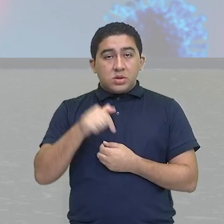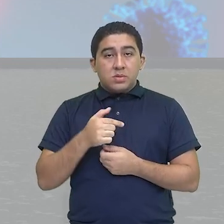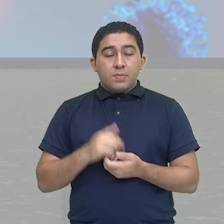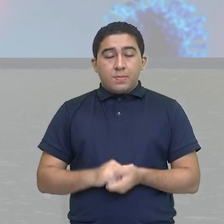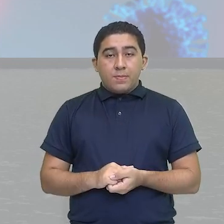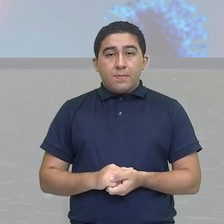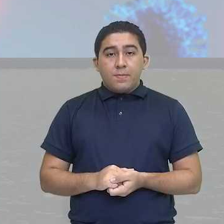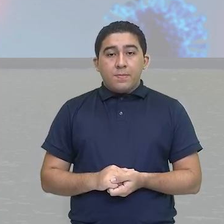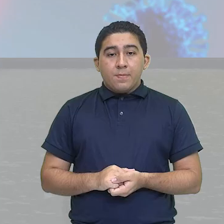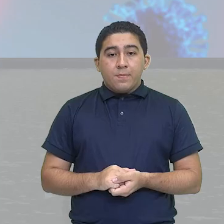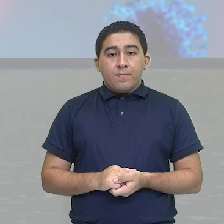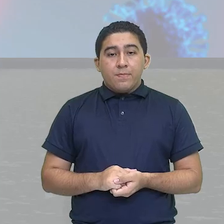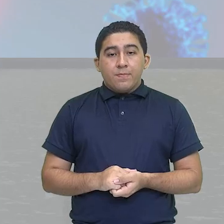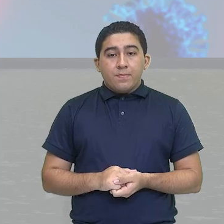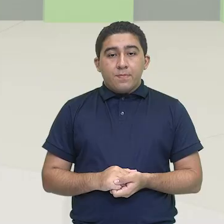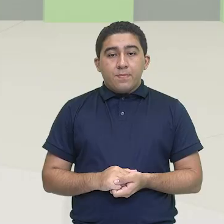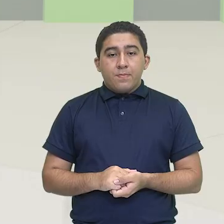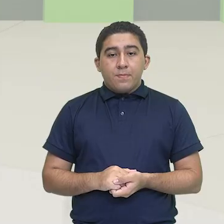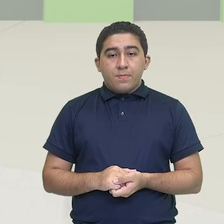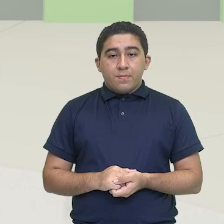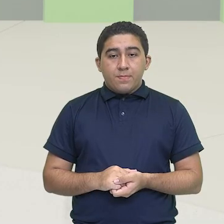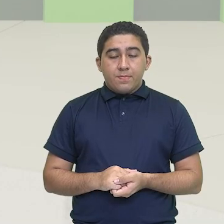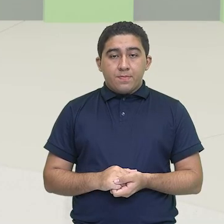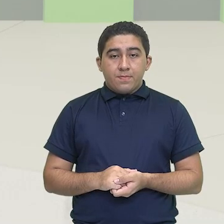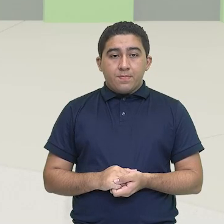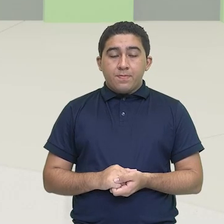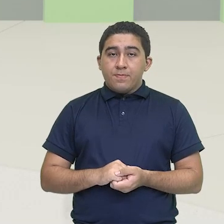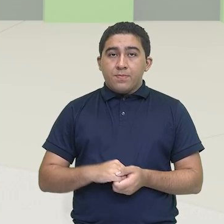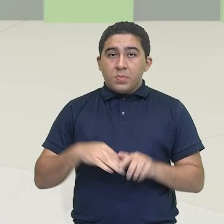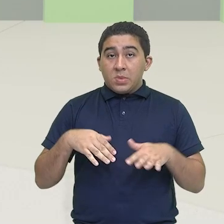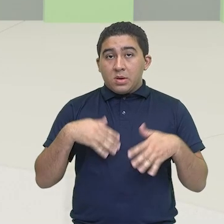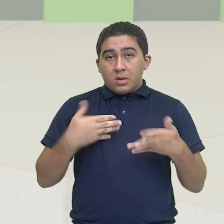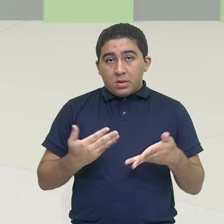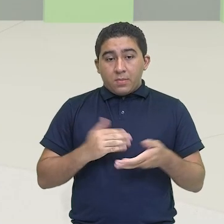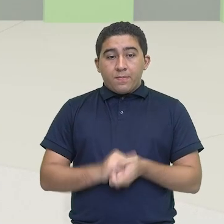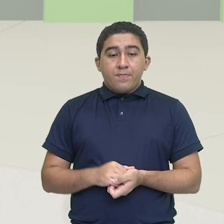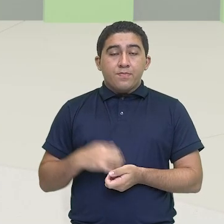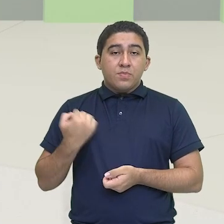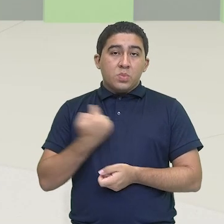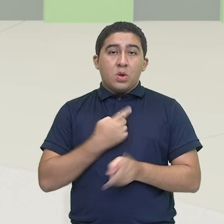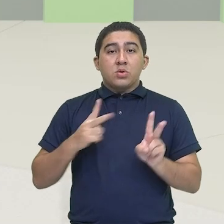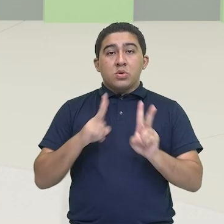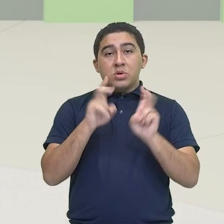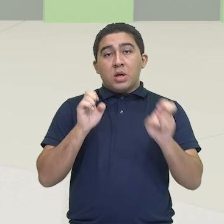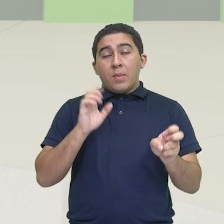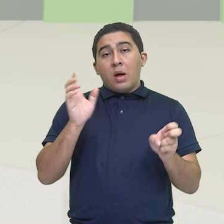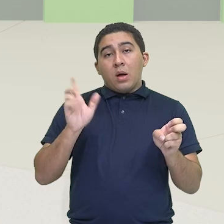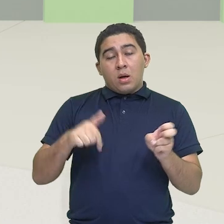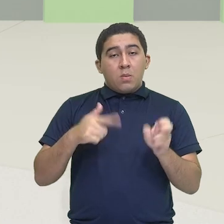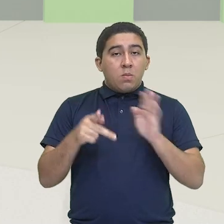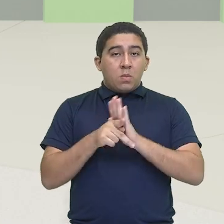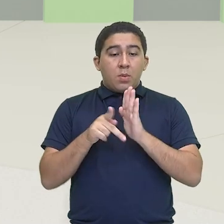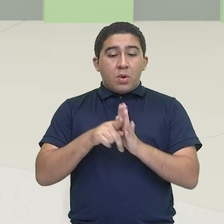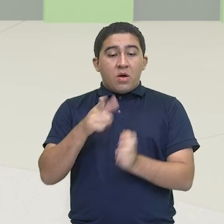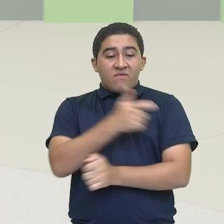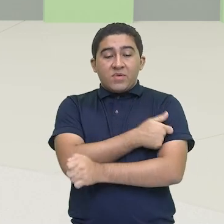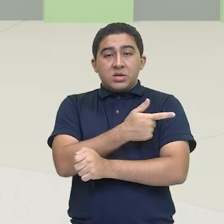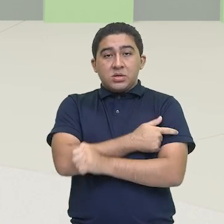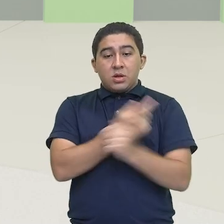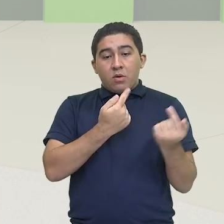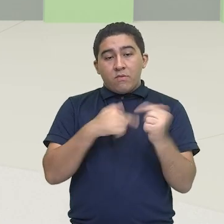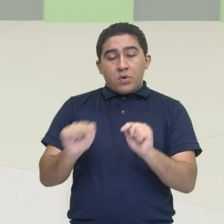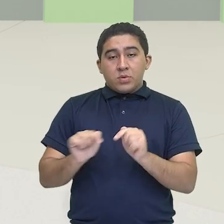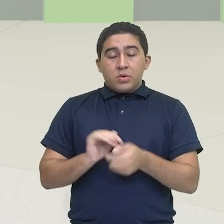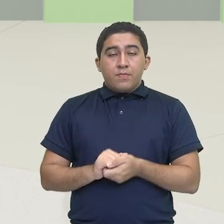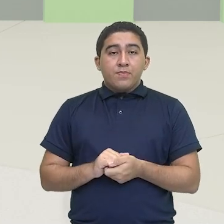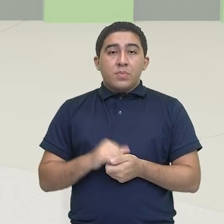da vacina. Vejam. Bom, e vamos falar sobre a revolta da vacina. O Brasil, no